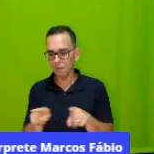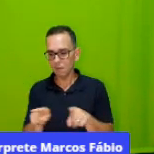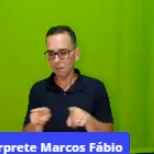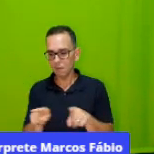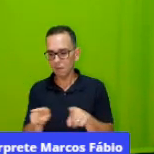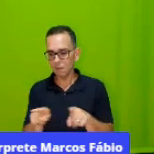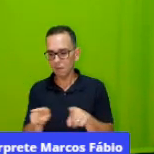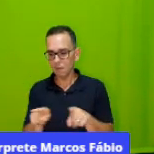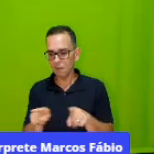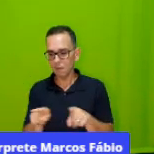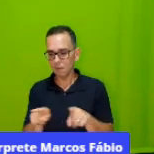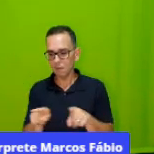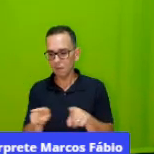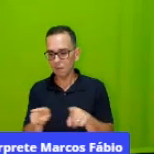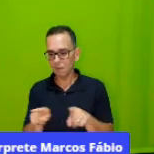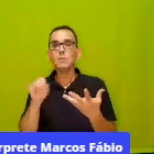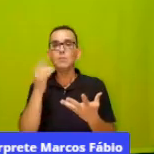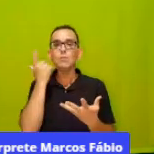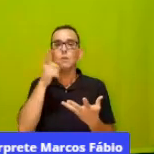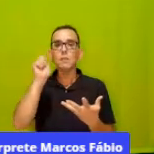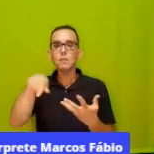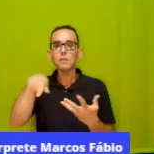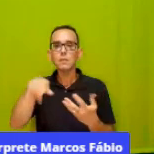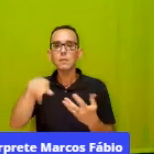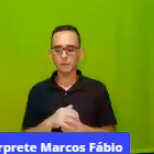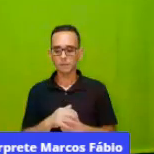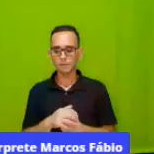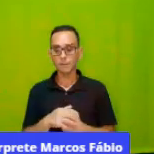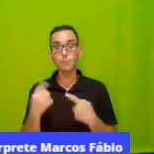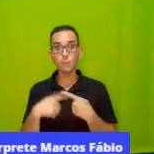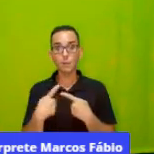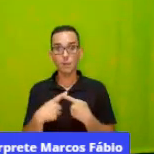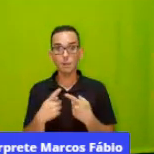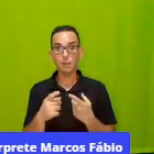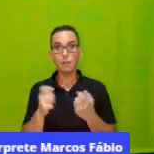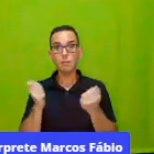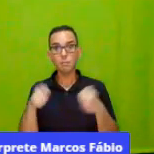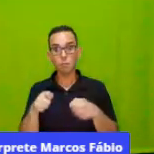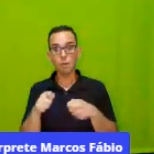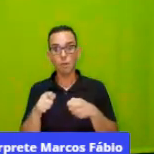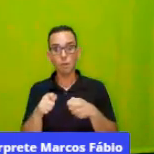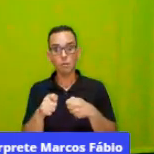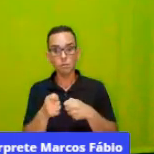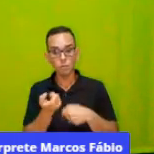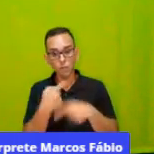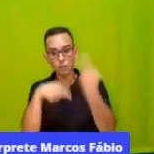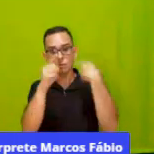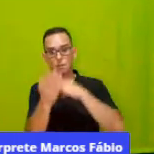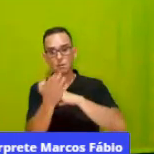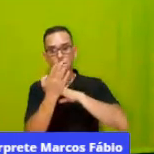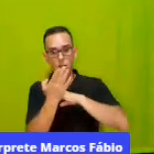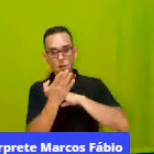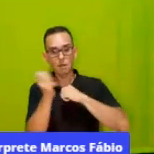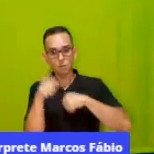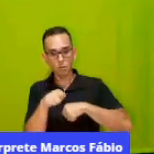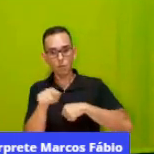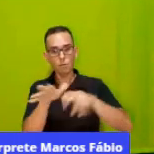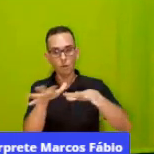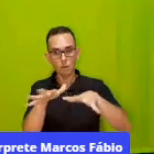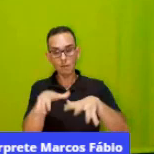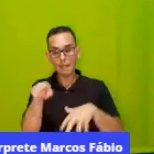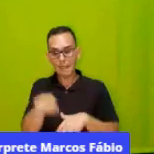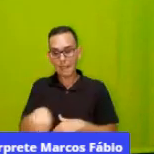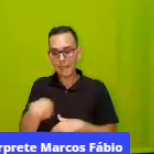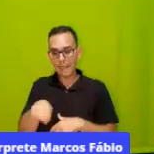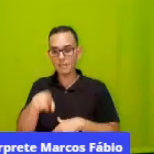quando o movimento entrar, o movimento involuntário, ele consegue, porque o contrapeso vai estar auxiliando ele